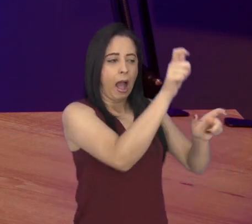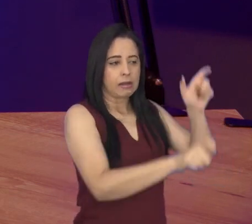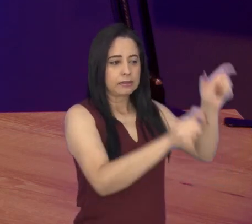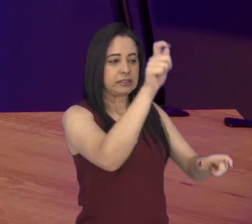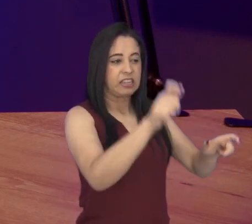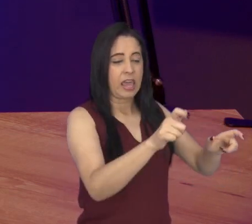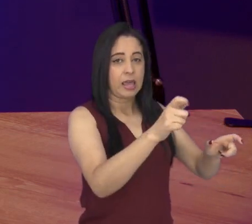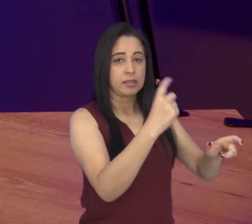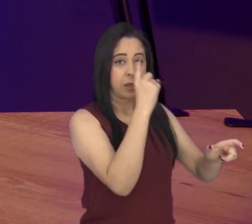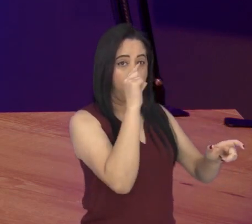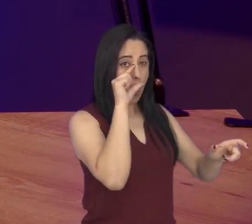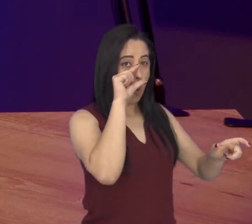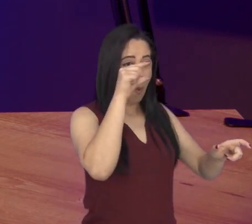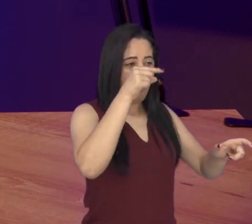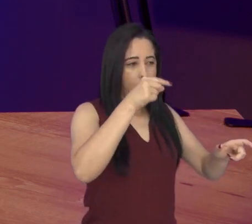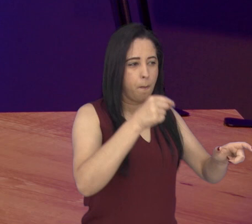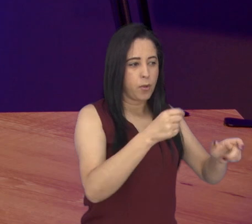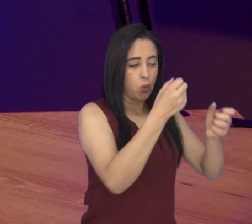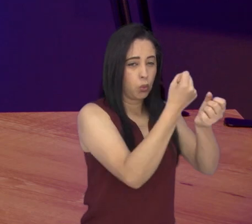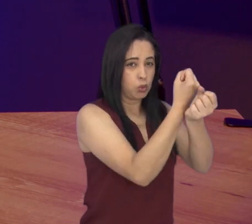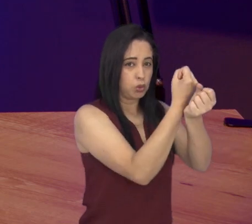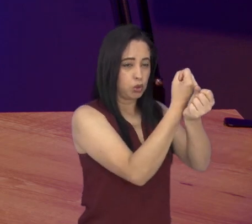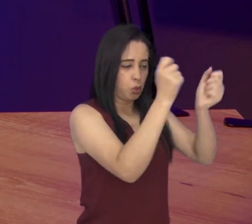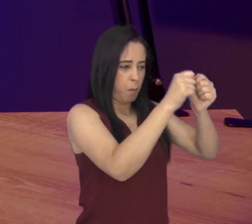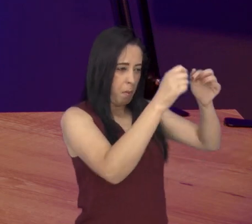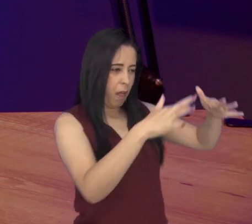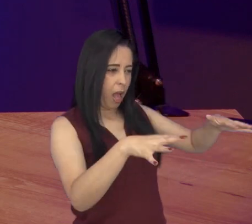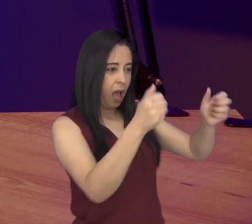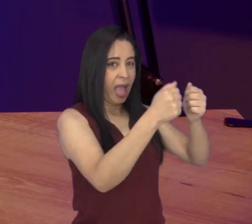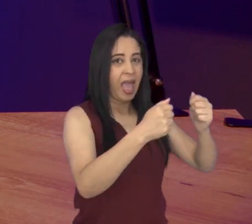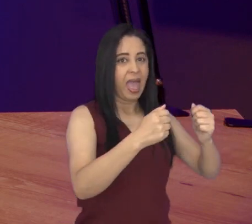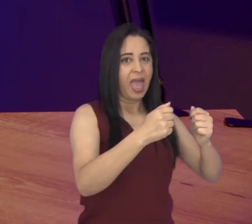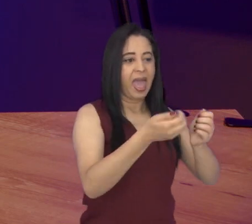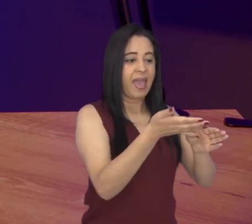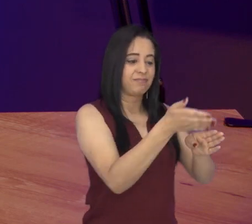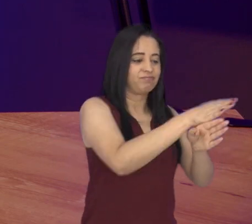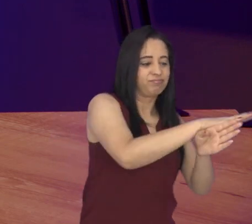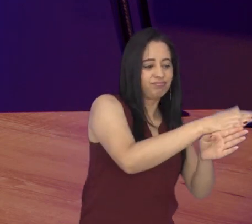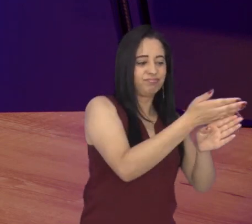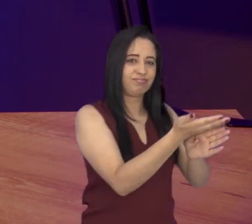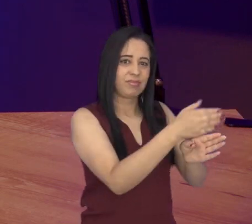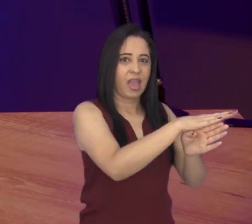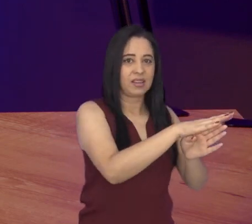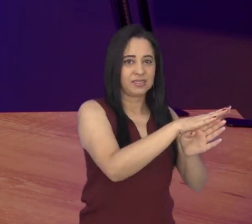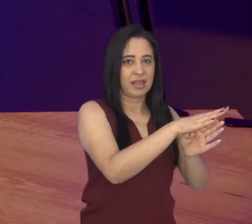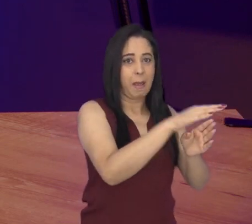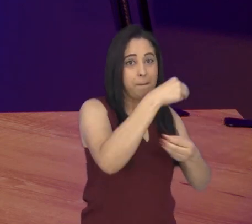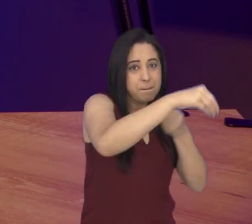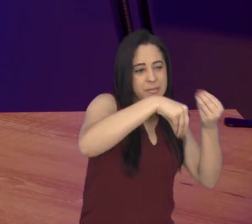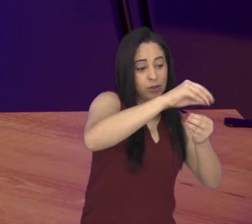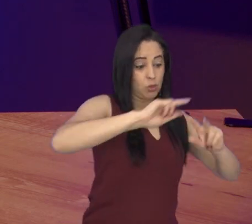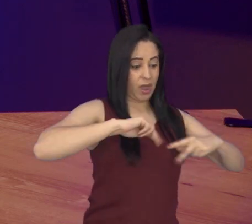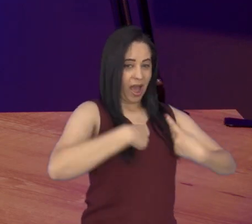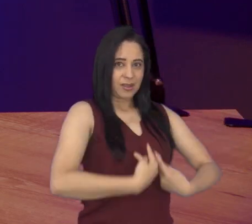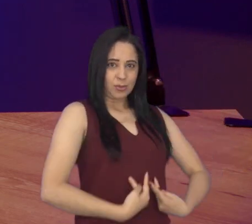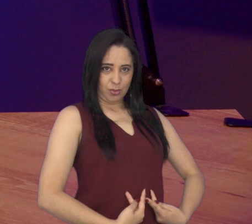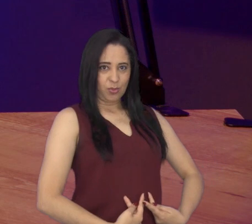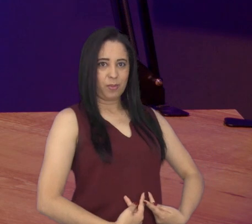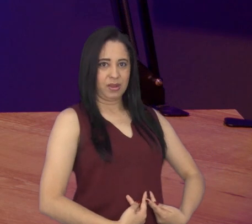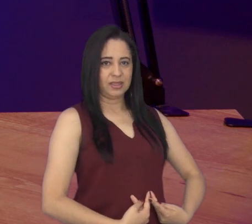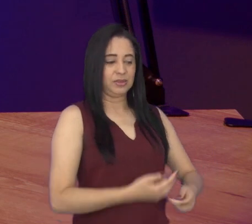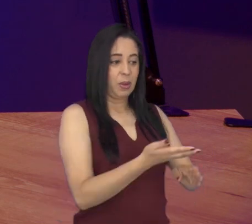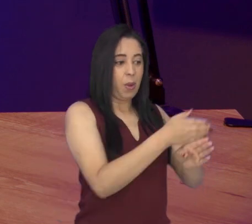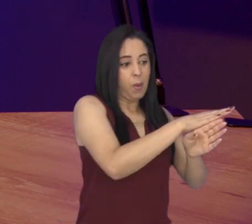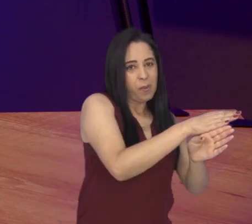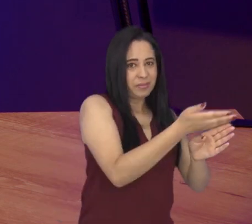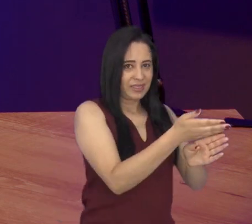puro sangue, então, que são aqueles bruxos que são metade bruxo e metade humano, né? Tem um pai que é bruxo, ou uma, né, é uma mãe que é